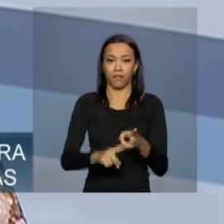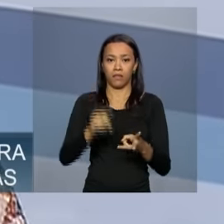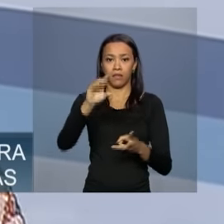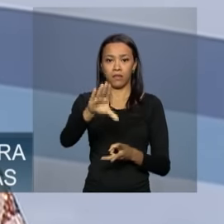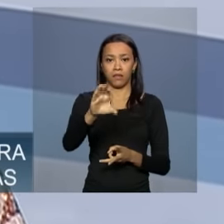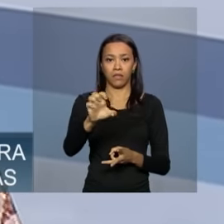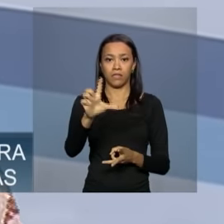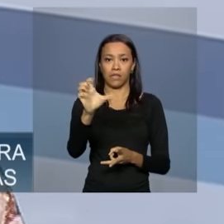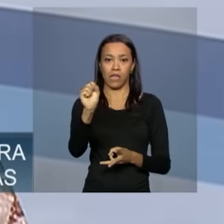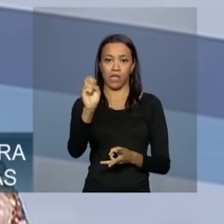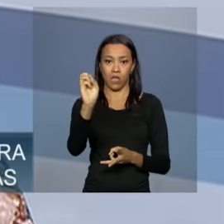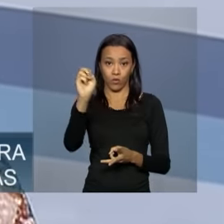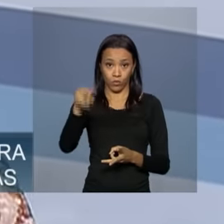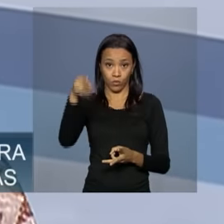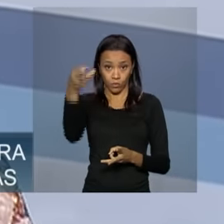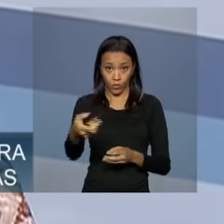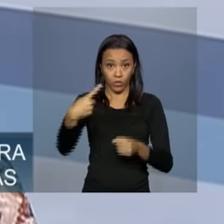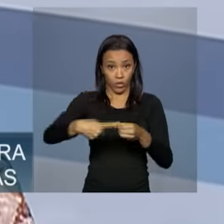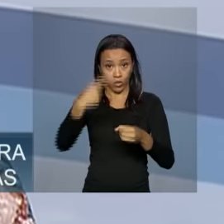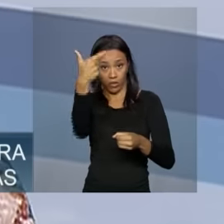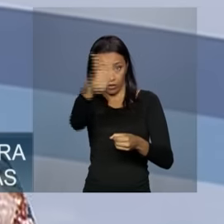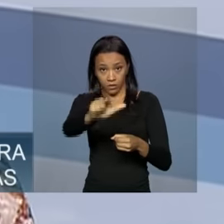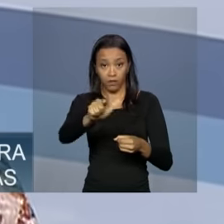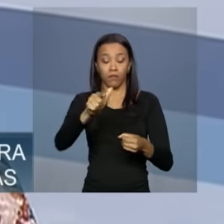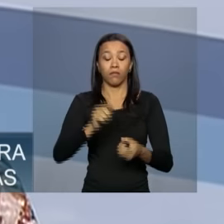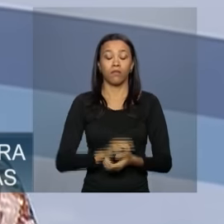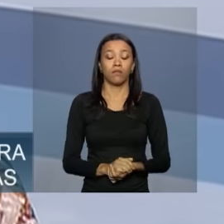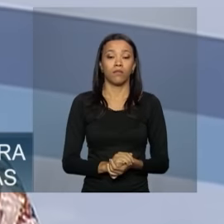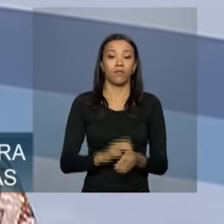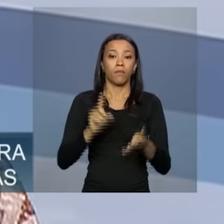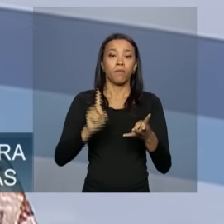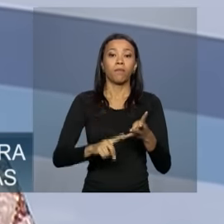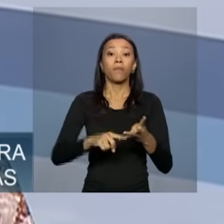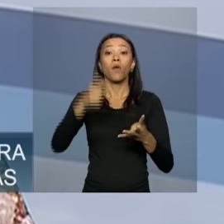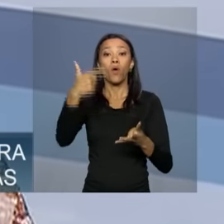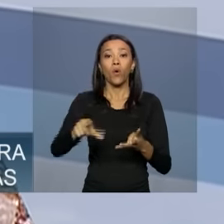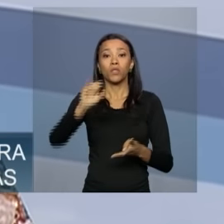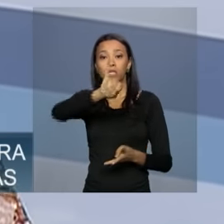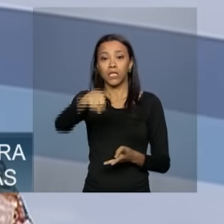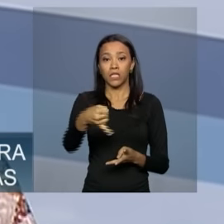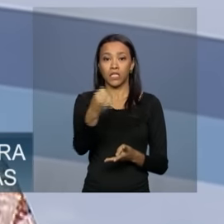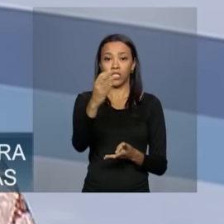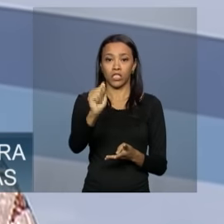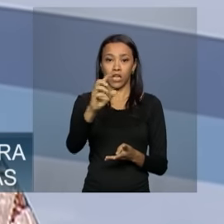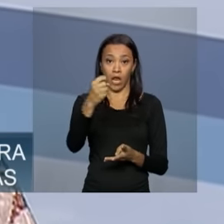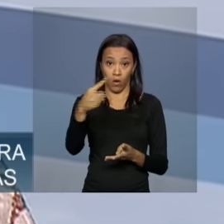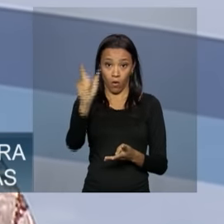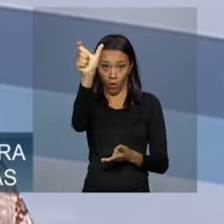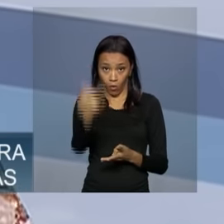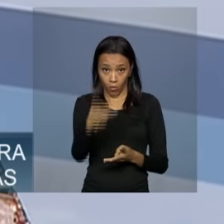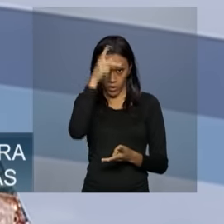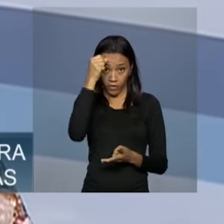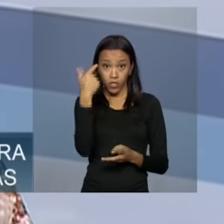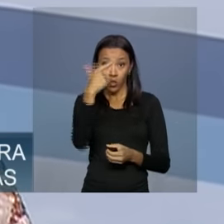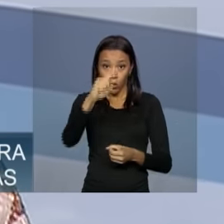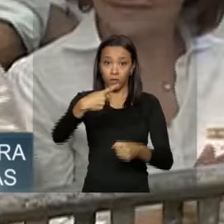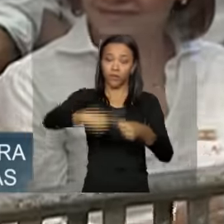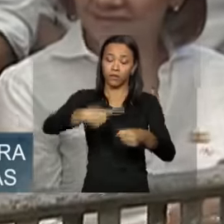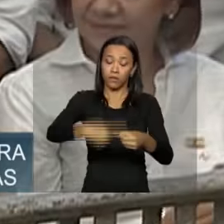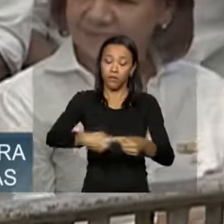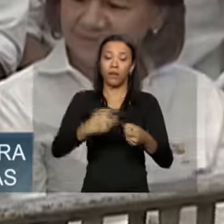Luiz de Canapi, o Lula Cabeleira de Delmiro Gouveia, Jacó Brandão de Mata